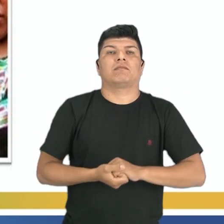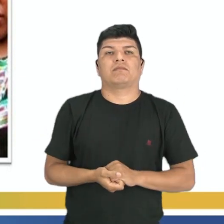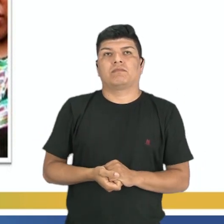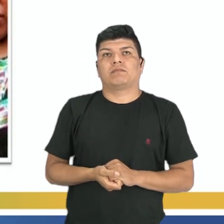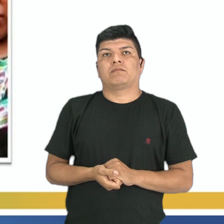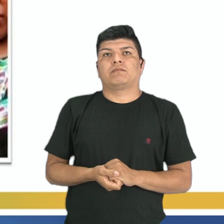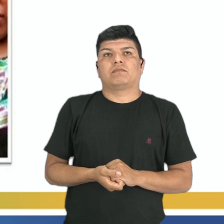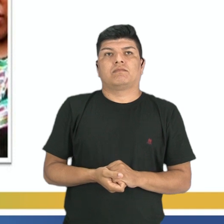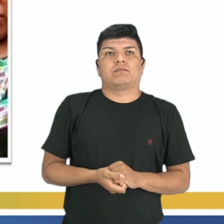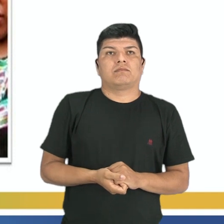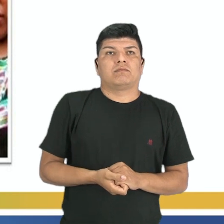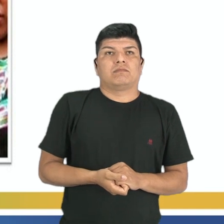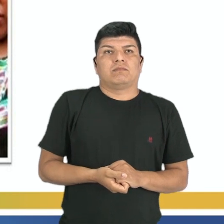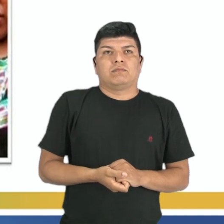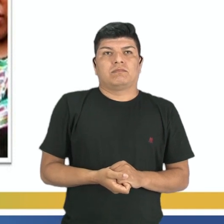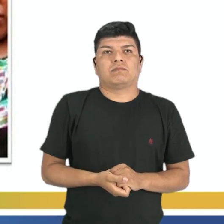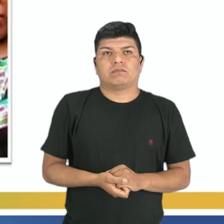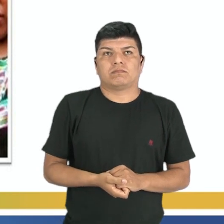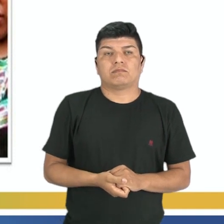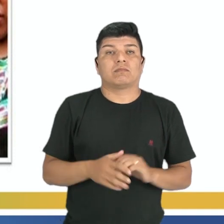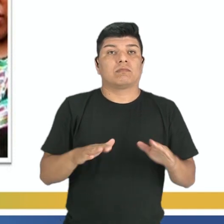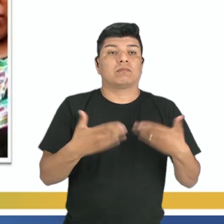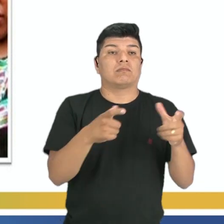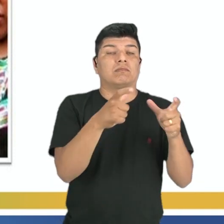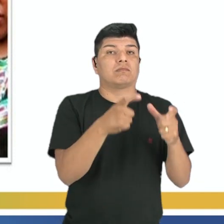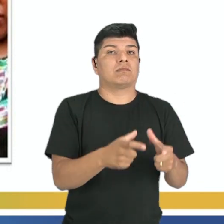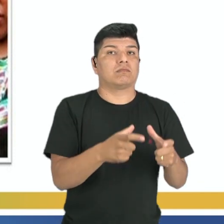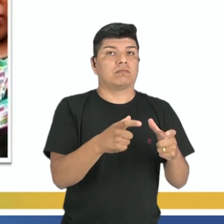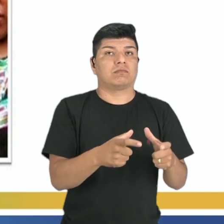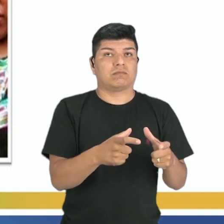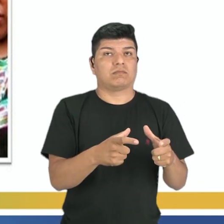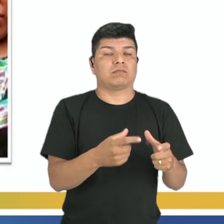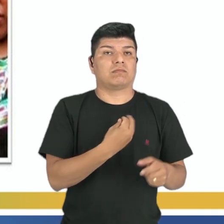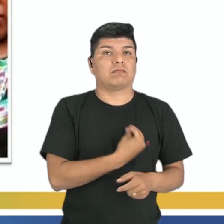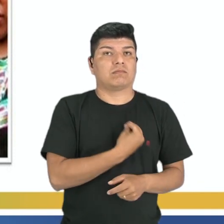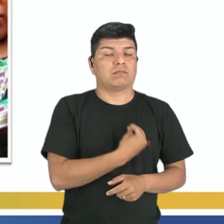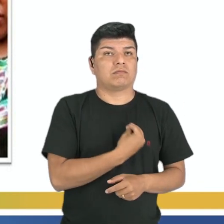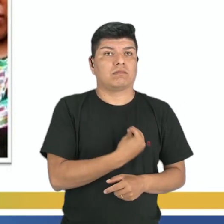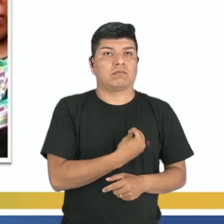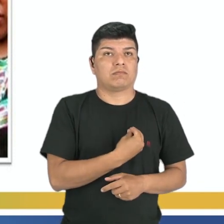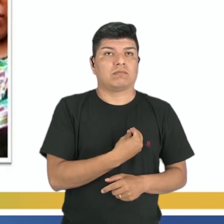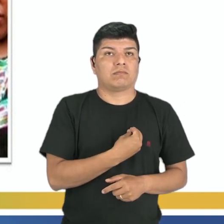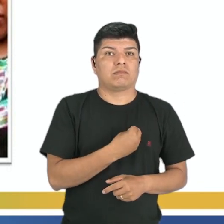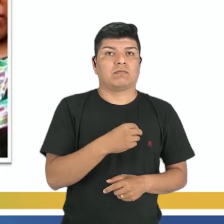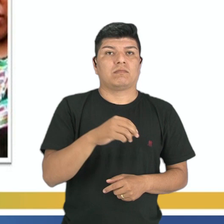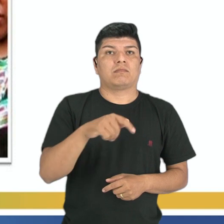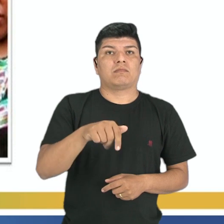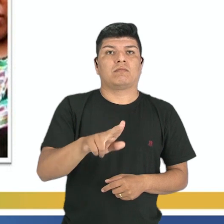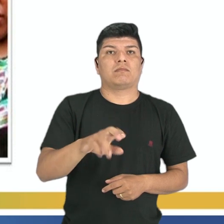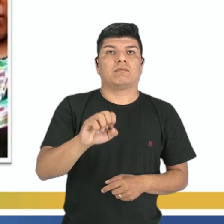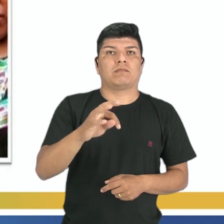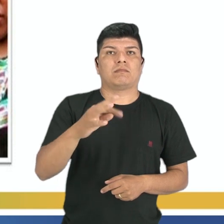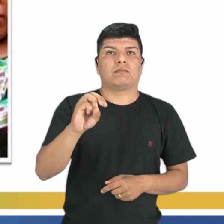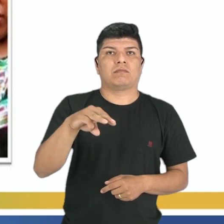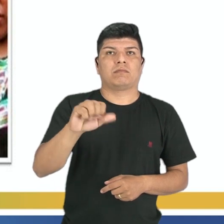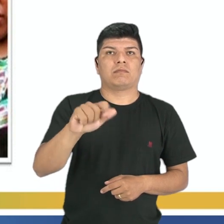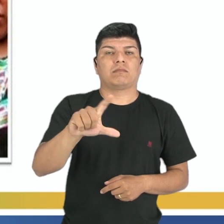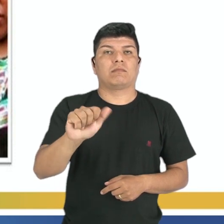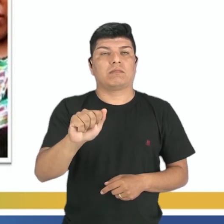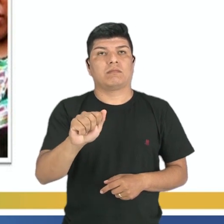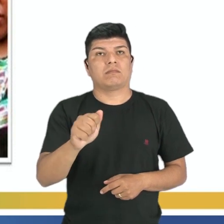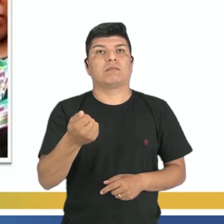Cristo. Então, qual local que eles habitavam? Então, geralmente a região da Guatemala, Honduras,